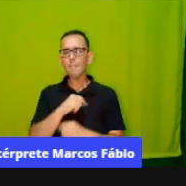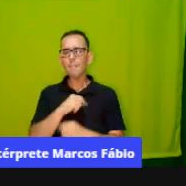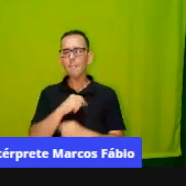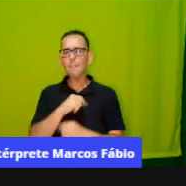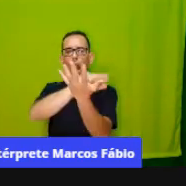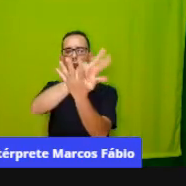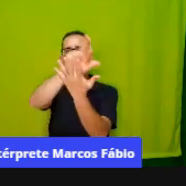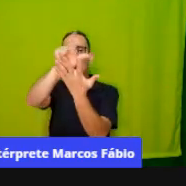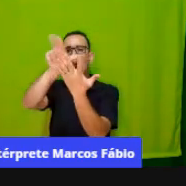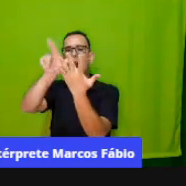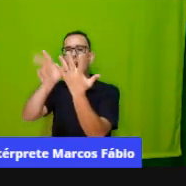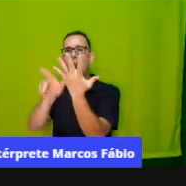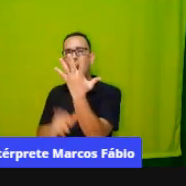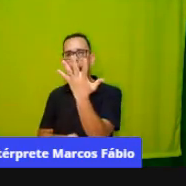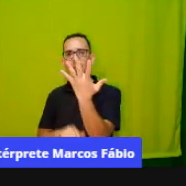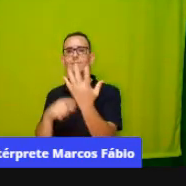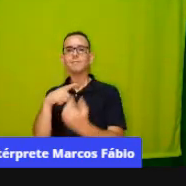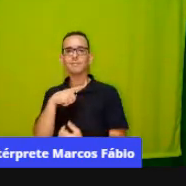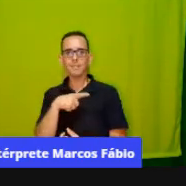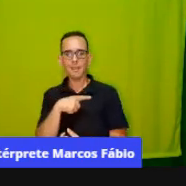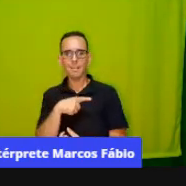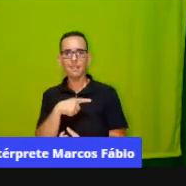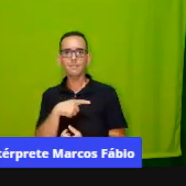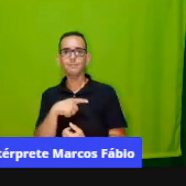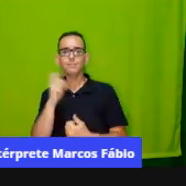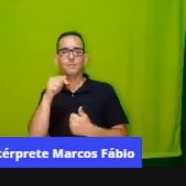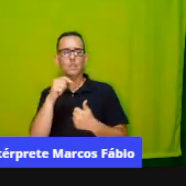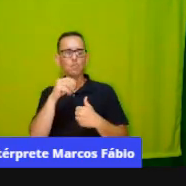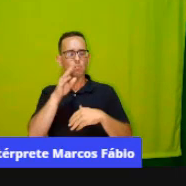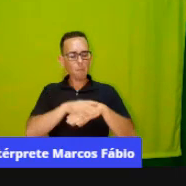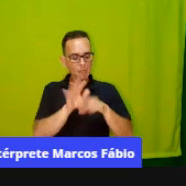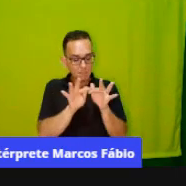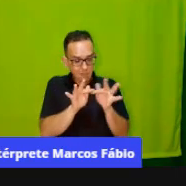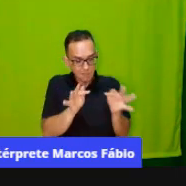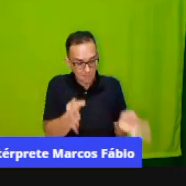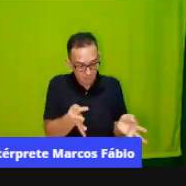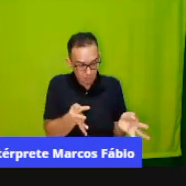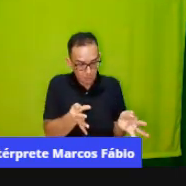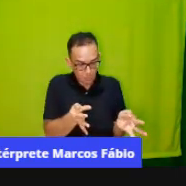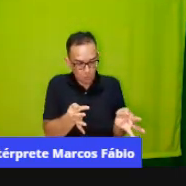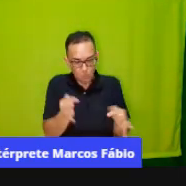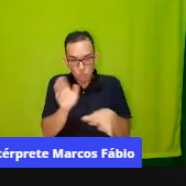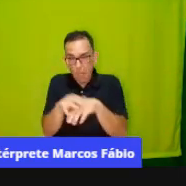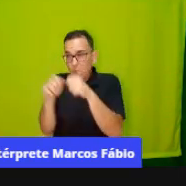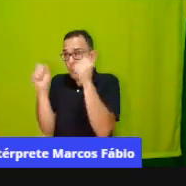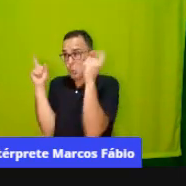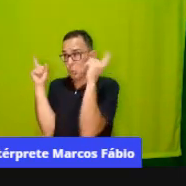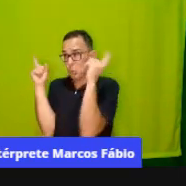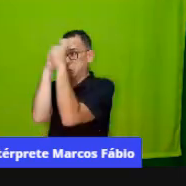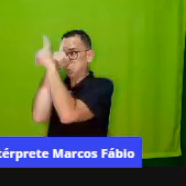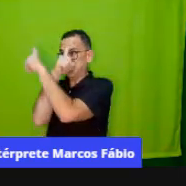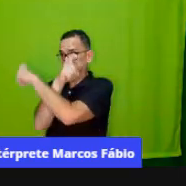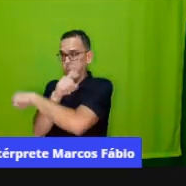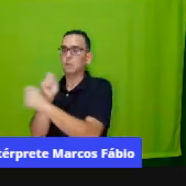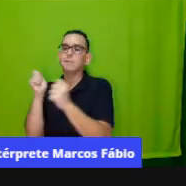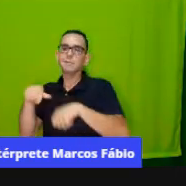de tecnologia assistiva, e ela vem do mais simples para o mais complexo. Então, nós